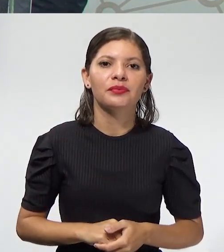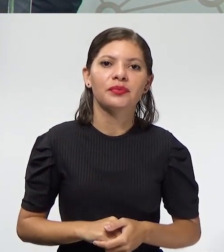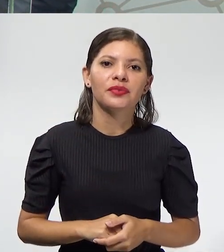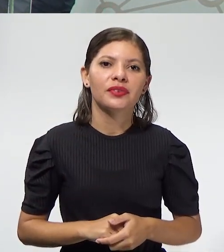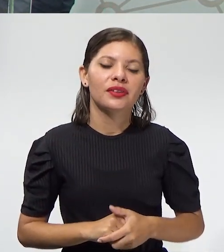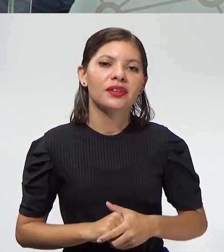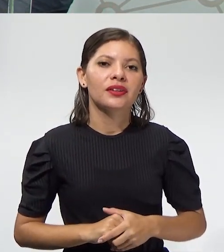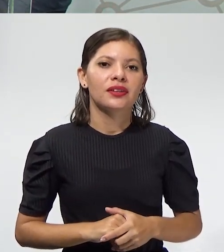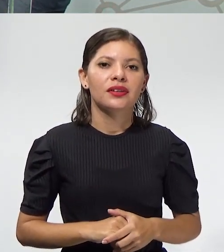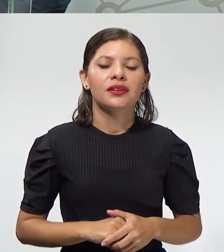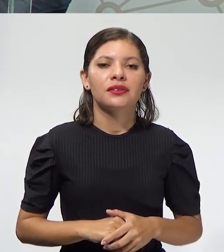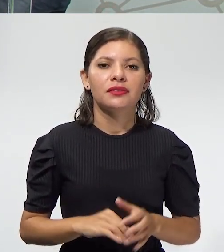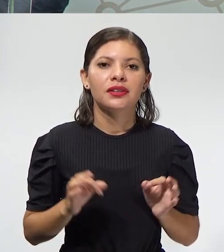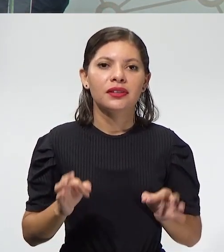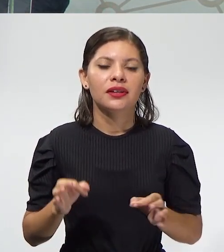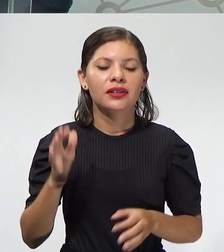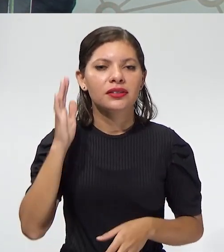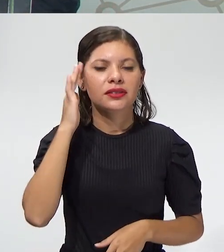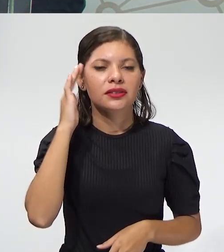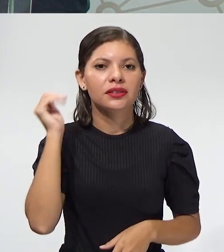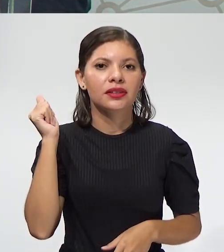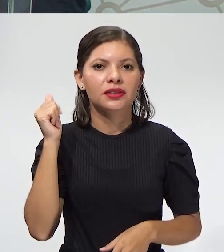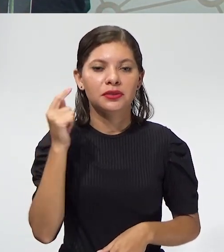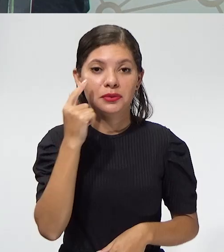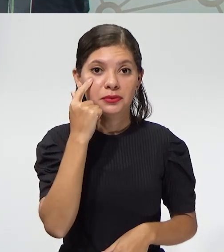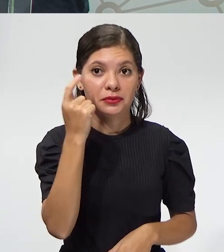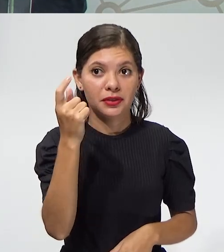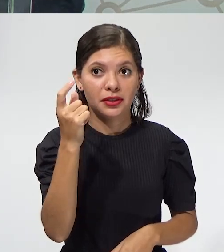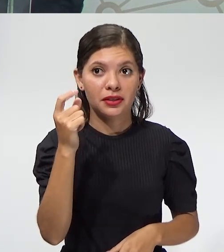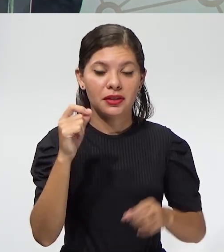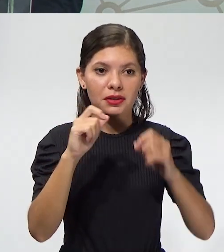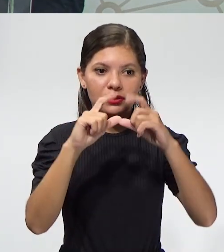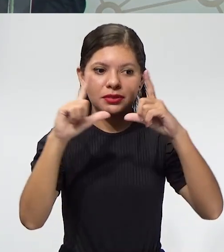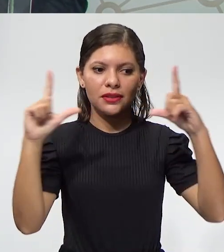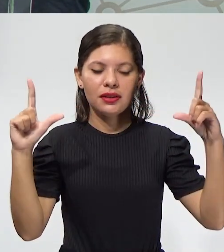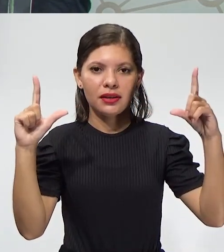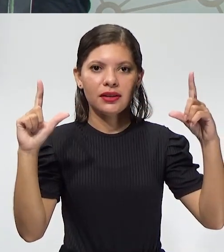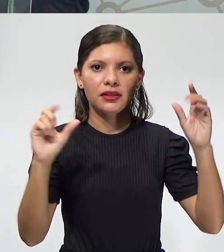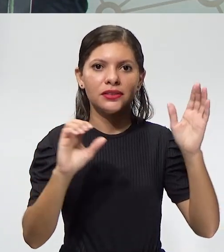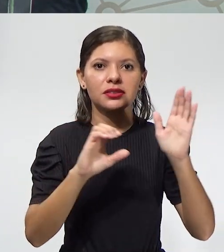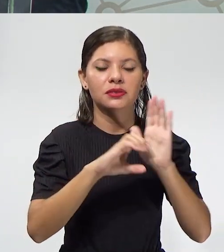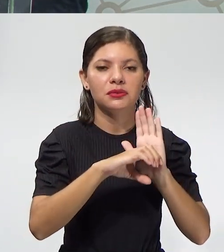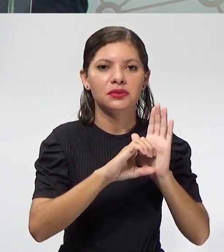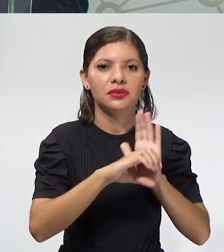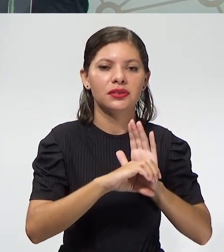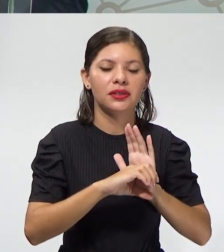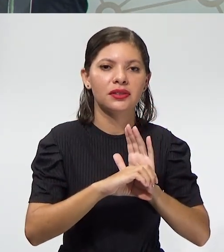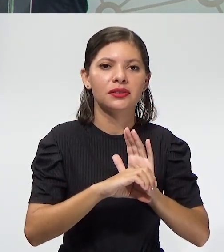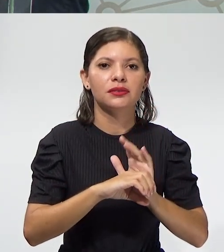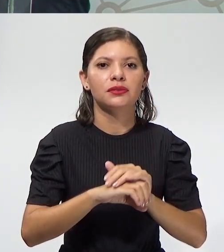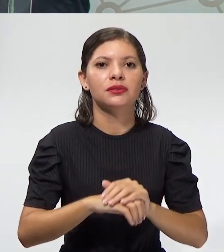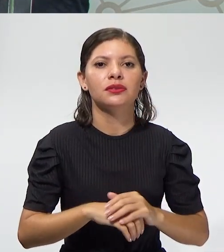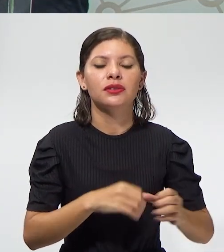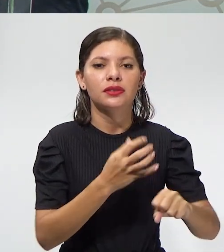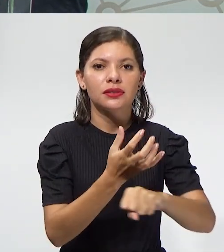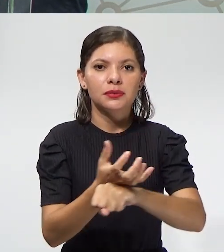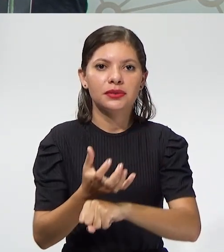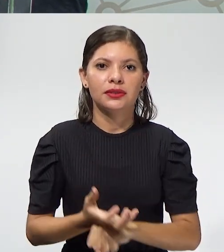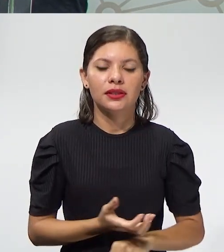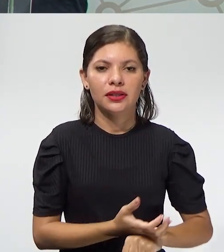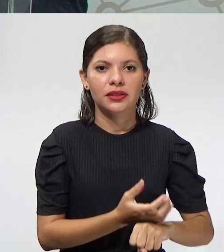Vou desenhar para você entender, né? De fato, se entende, né? Então, quando a gente vê o slide, tem esses conceitos